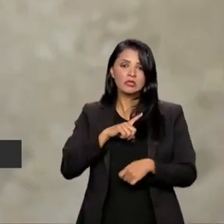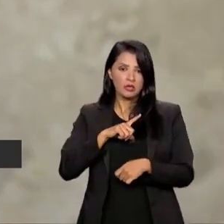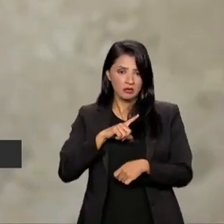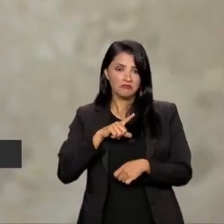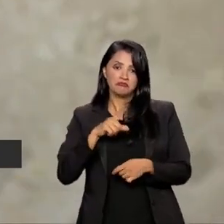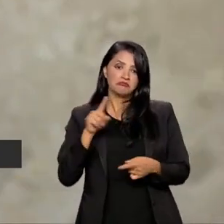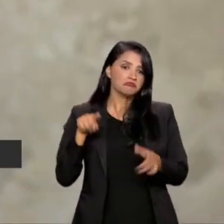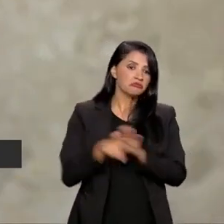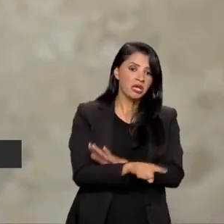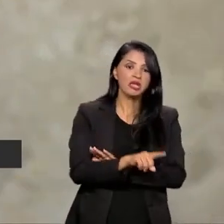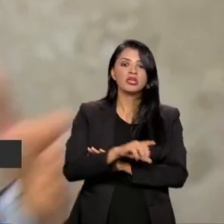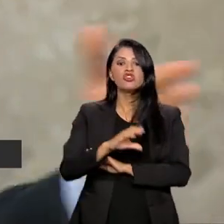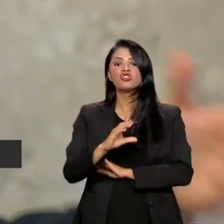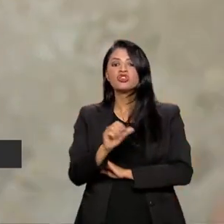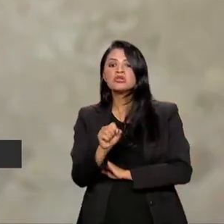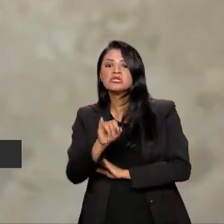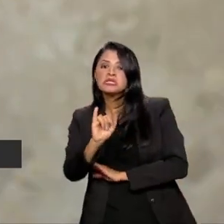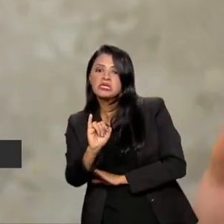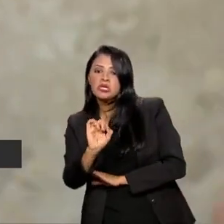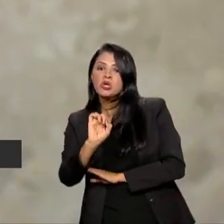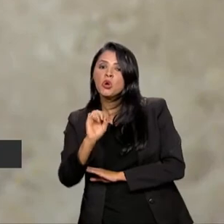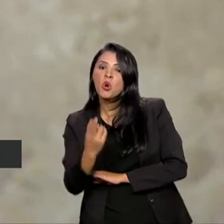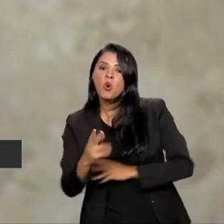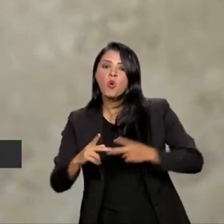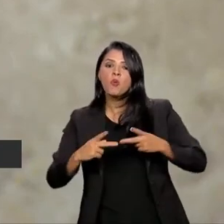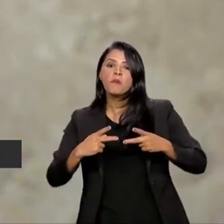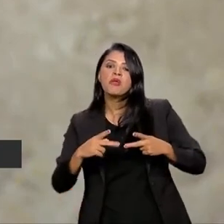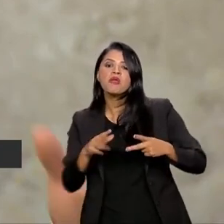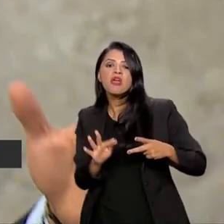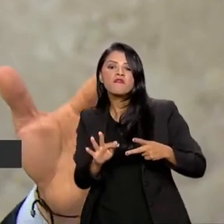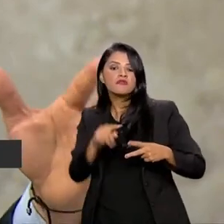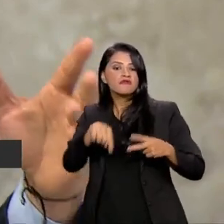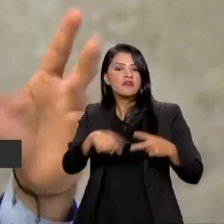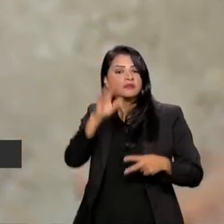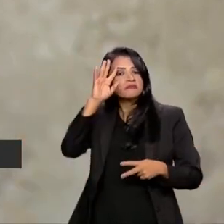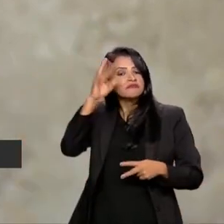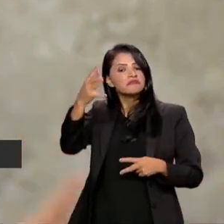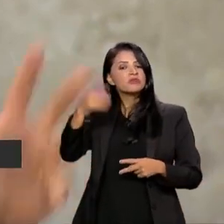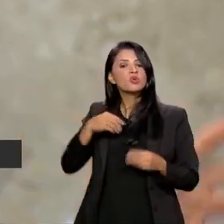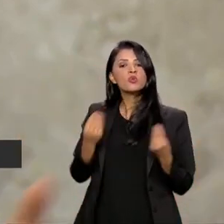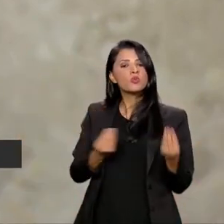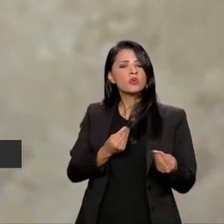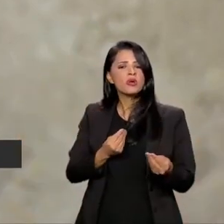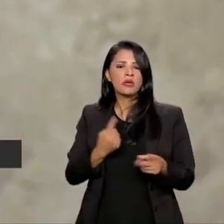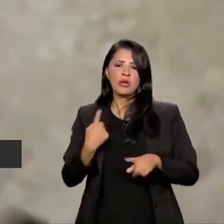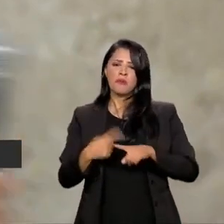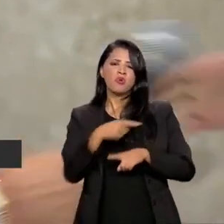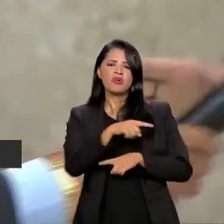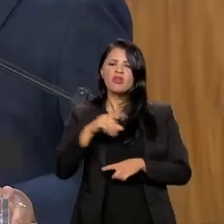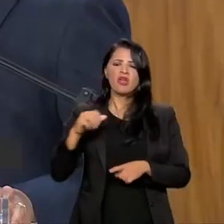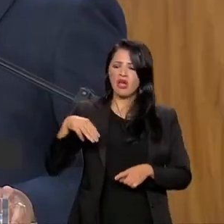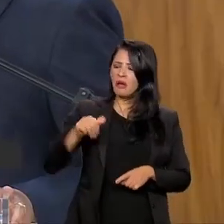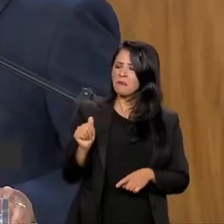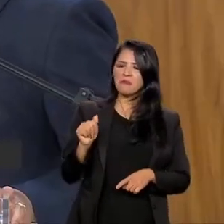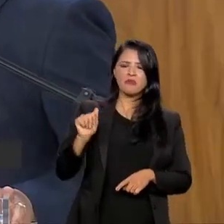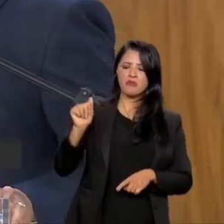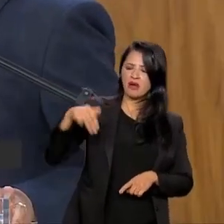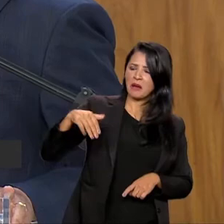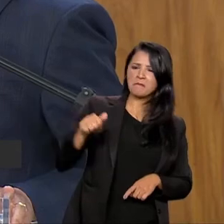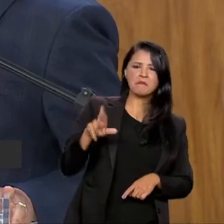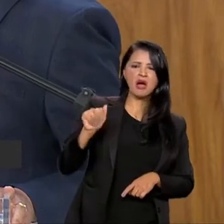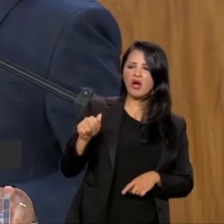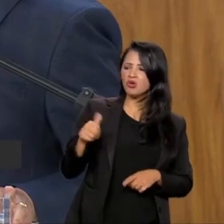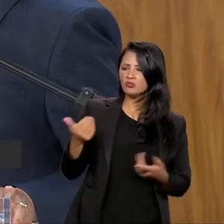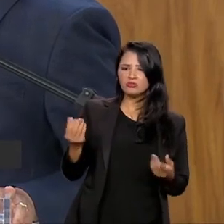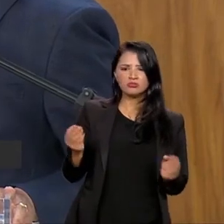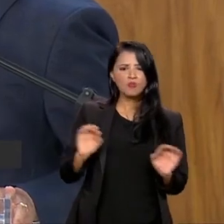a GSI, o GSI ou vai ser a PF que vai tomar essa decisão? E por que o Amaro não está aqui? O Amaro